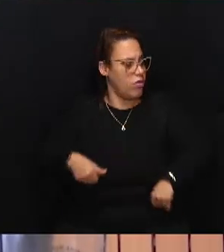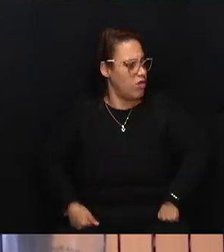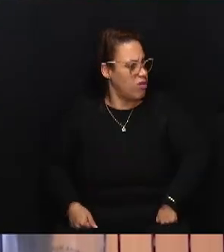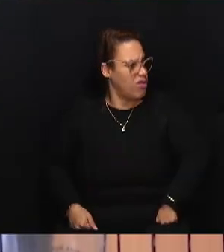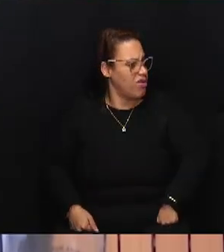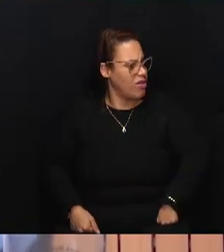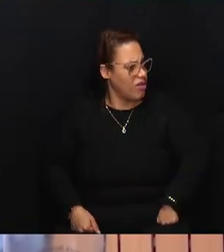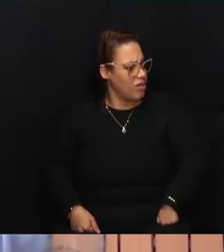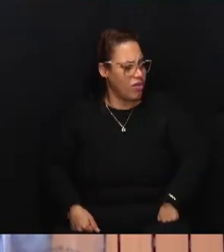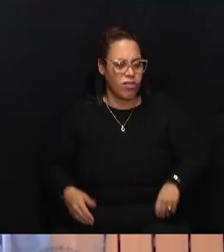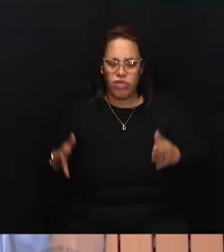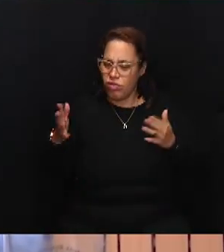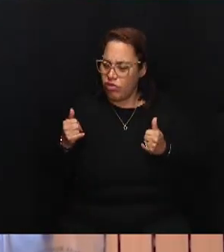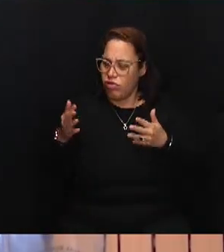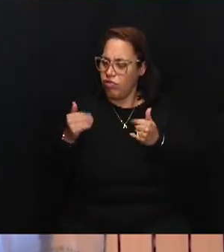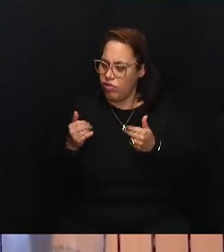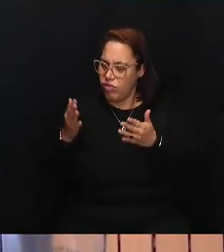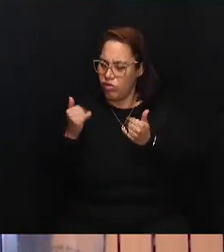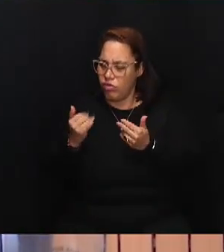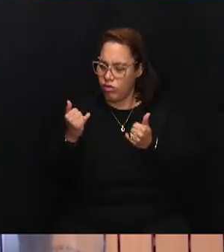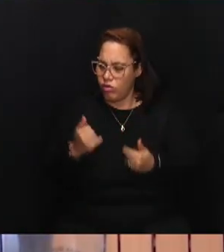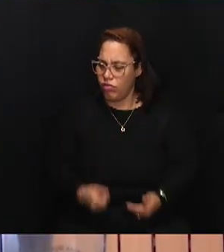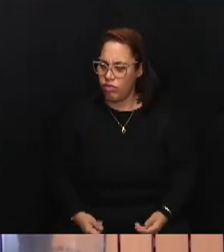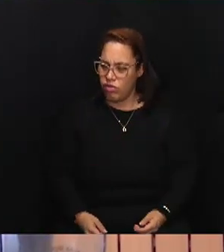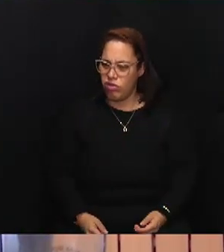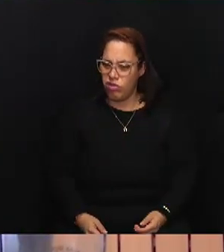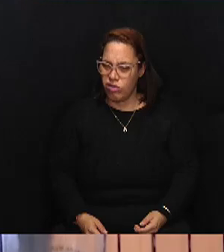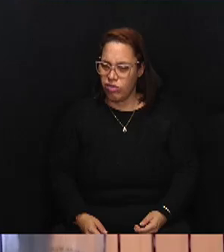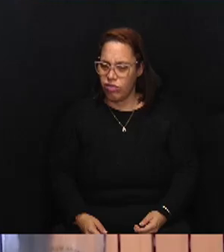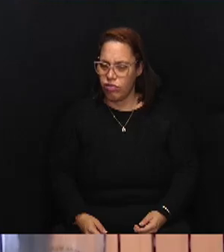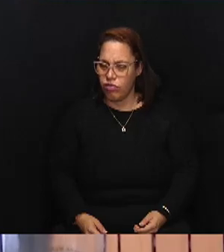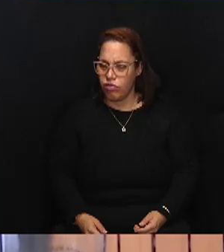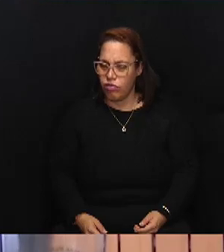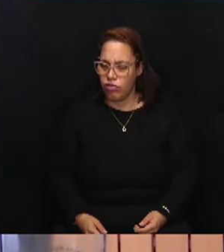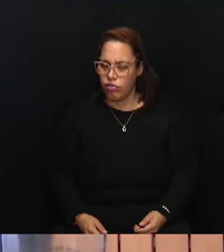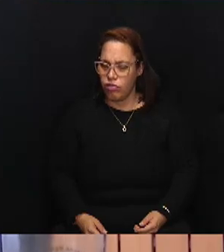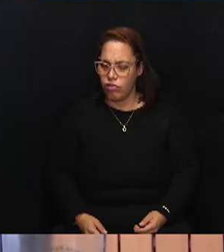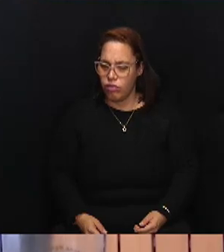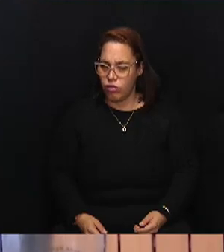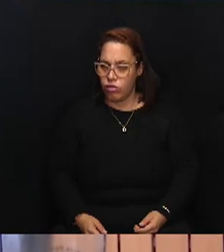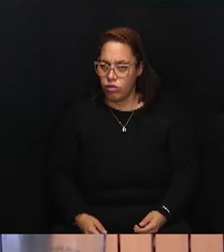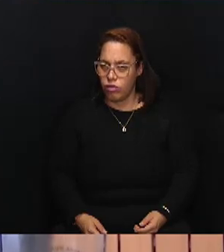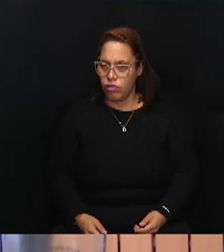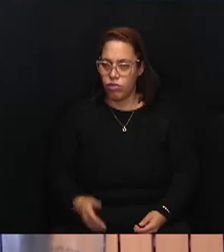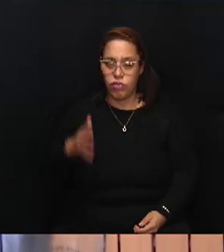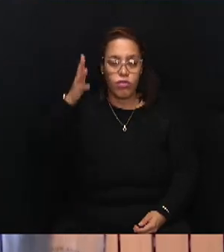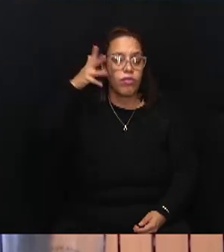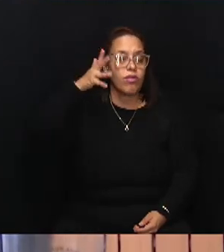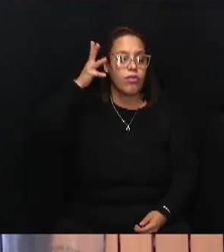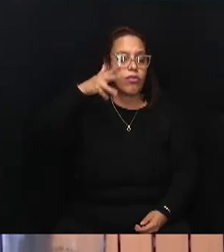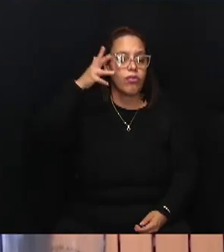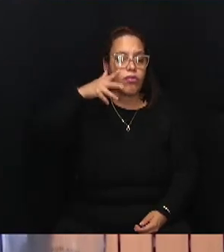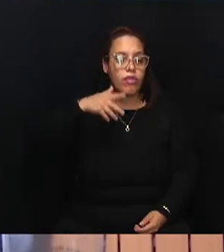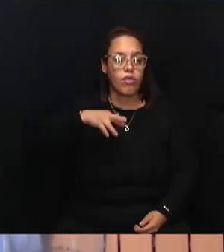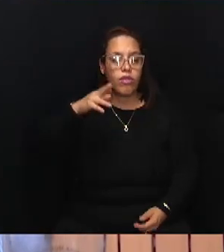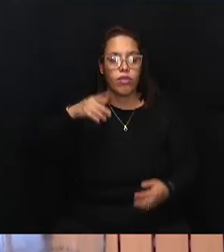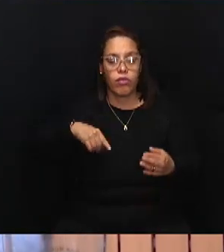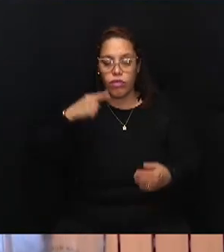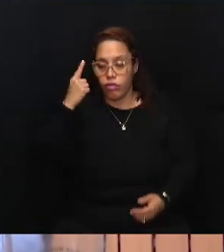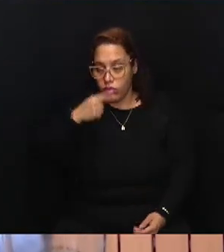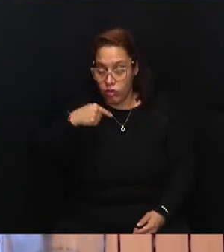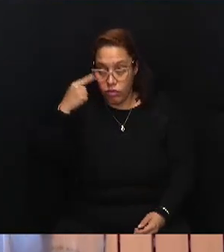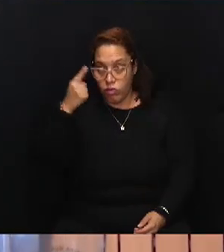e falando da juventude, dos jovens, e o palestrante, por várias horas que ele